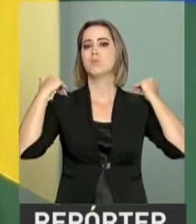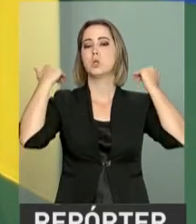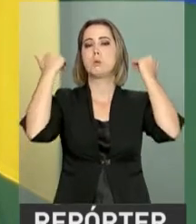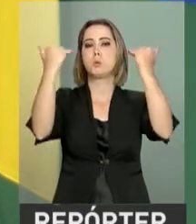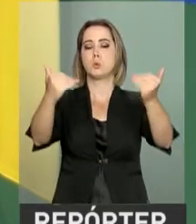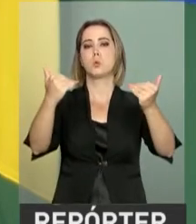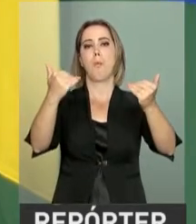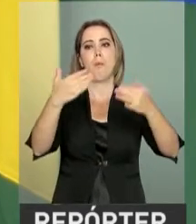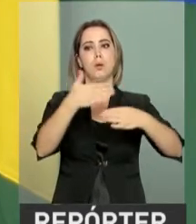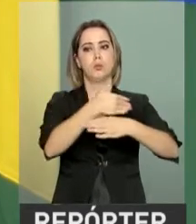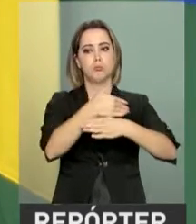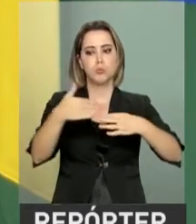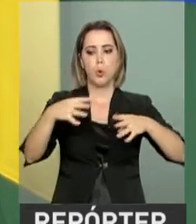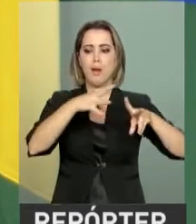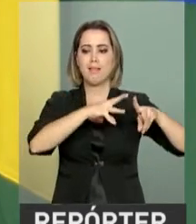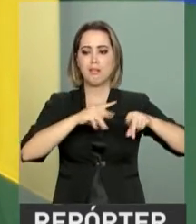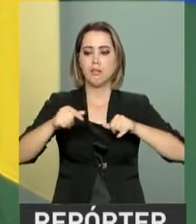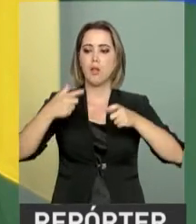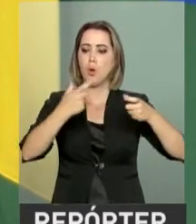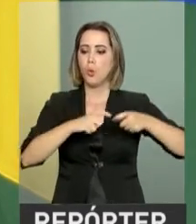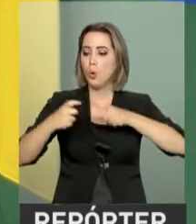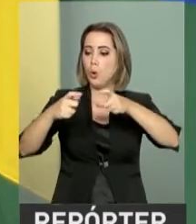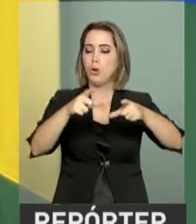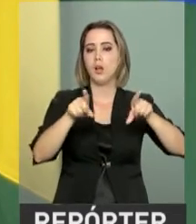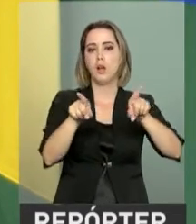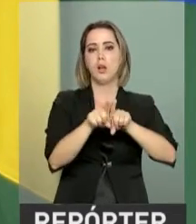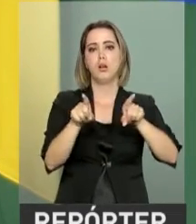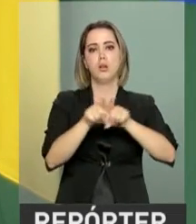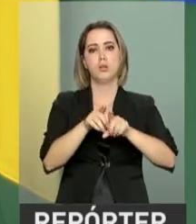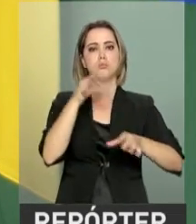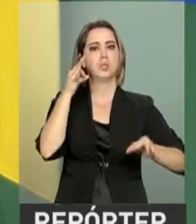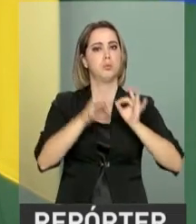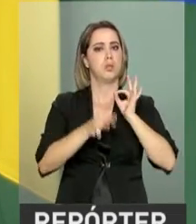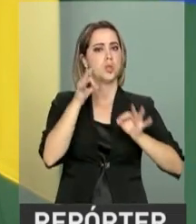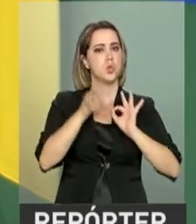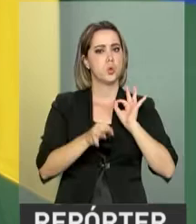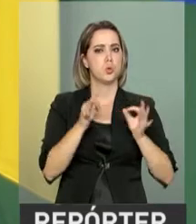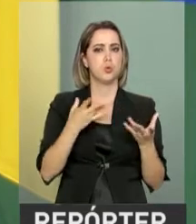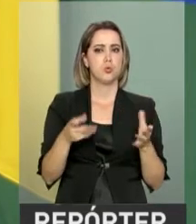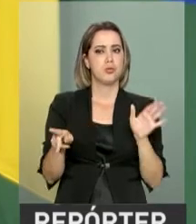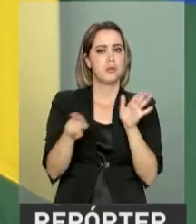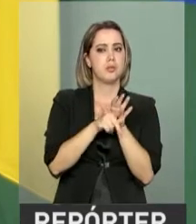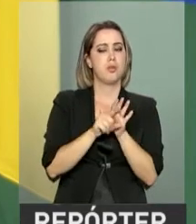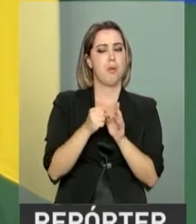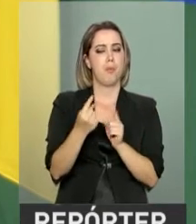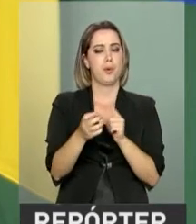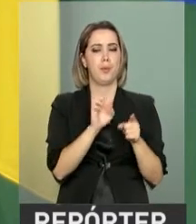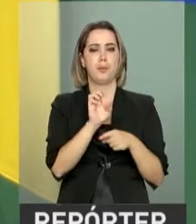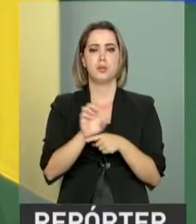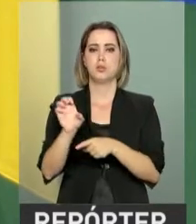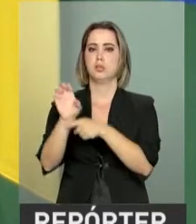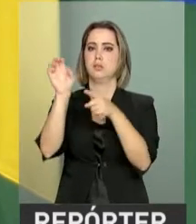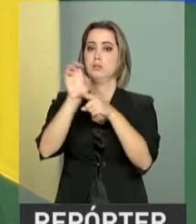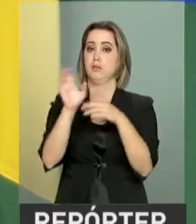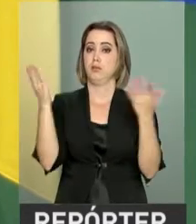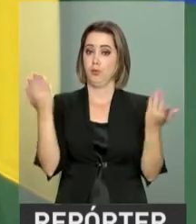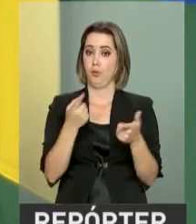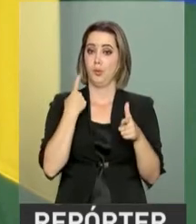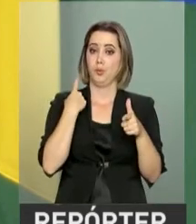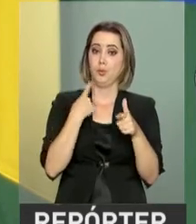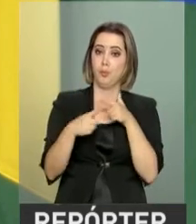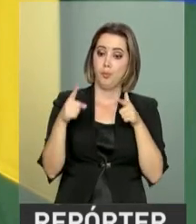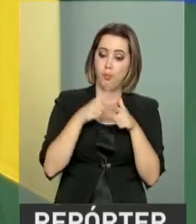terrestres e as fronteiras jurídicas, portanto, competenciais, dos Estados-membros da Federação. E quando há